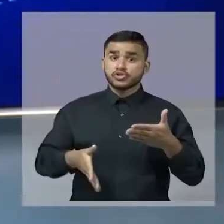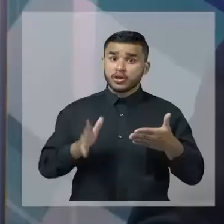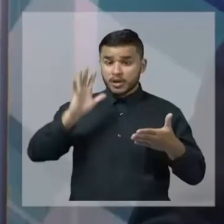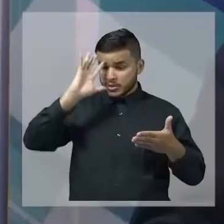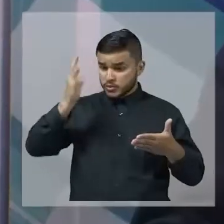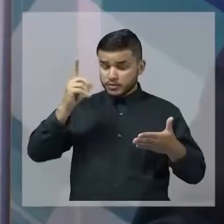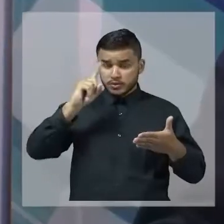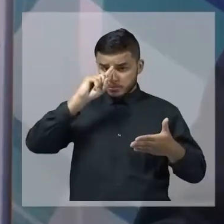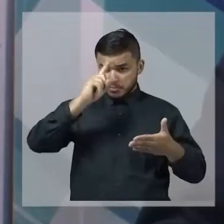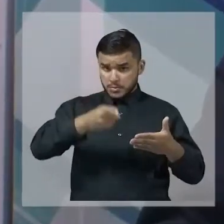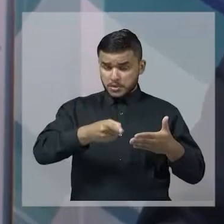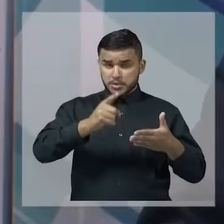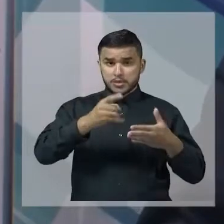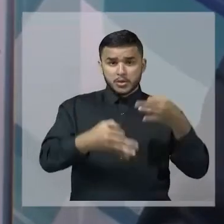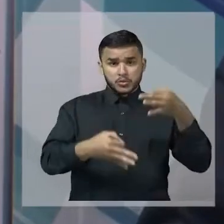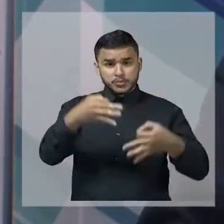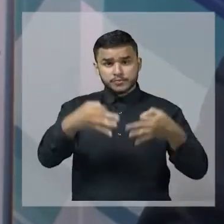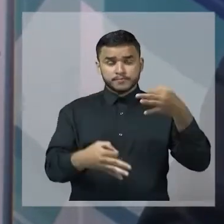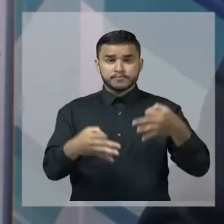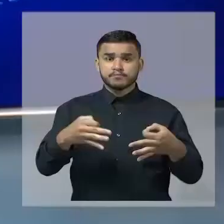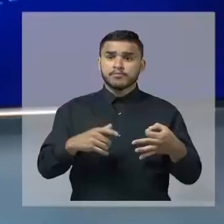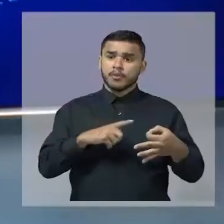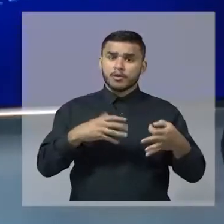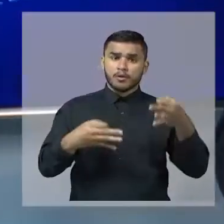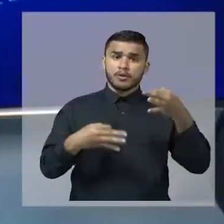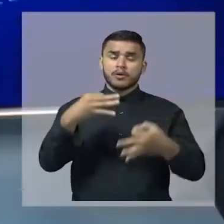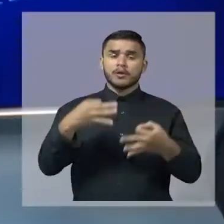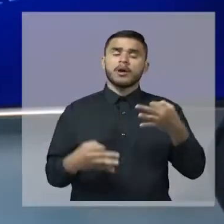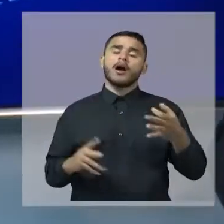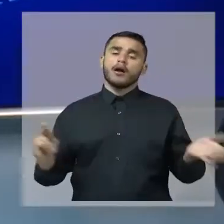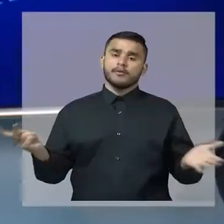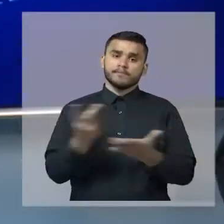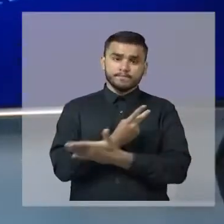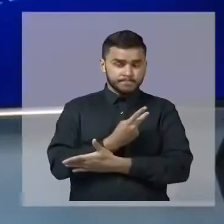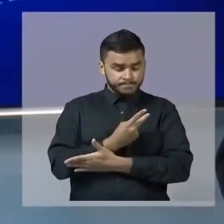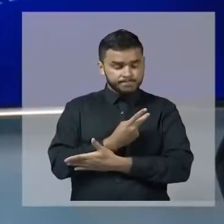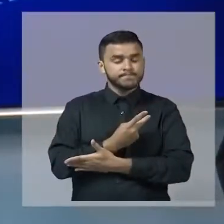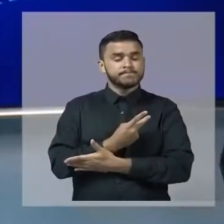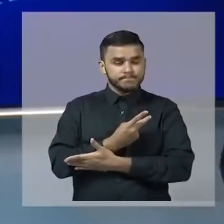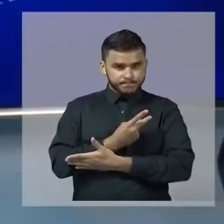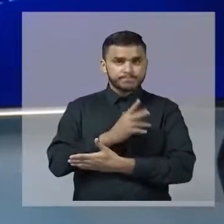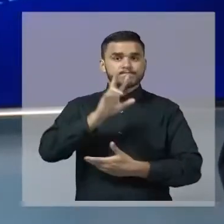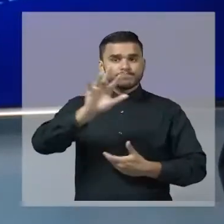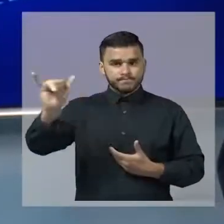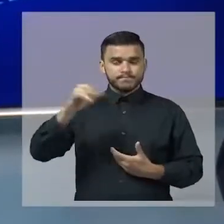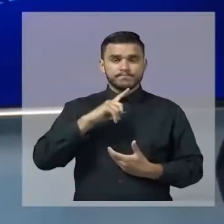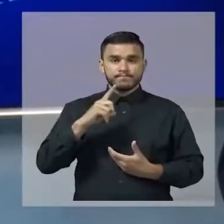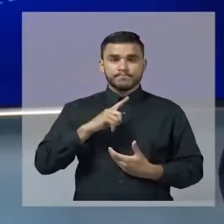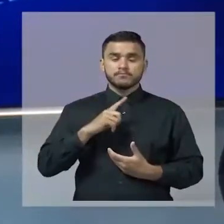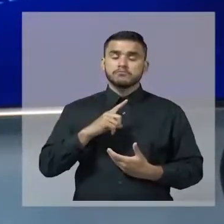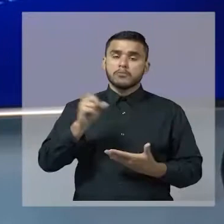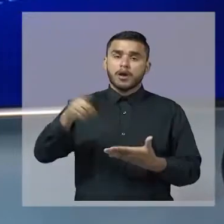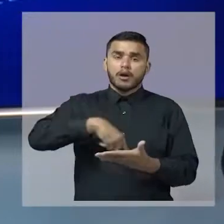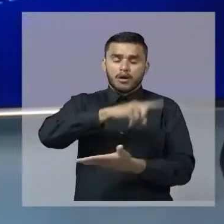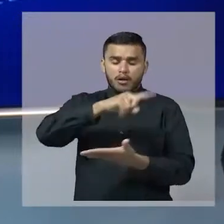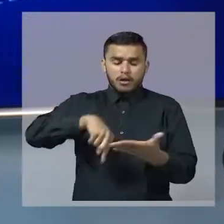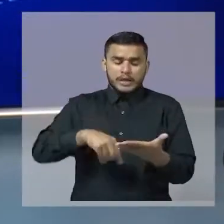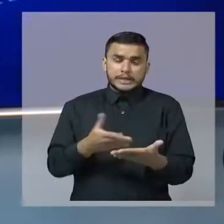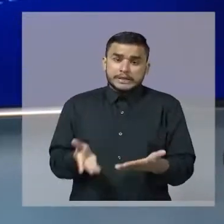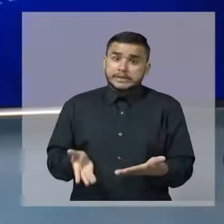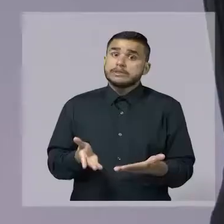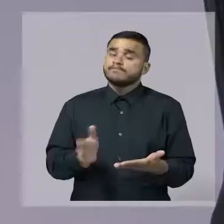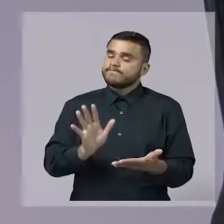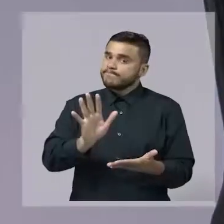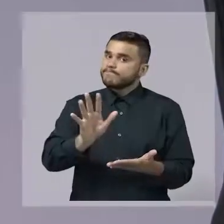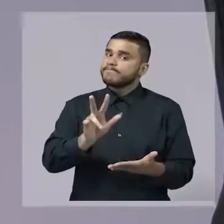e condenações, portanto, proferidas, abre-se espaço agora para ser até anulada. Eu diria que